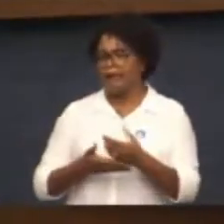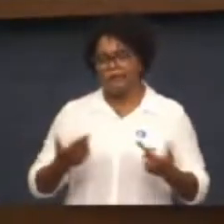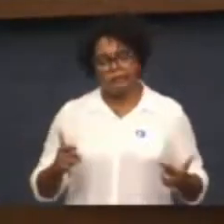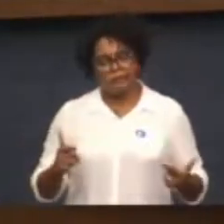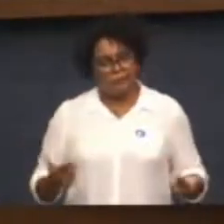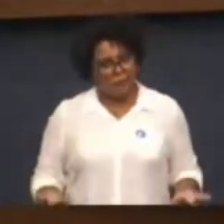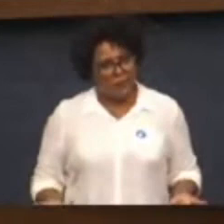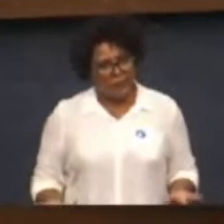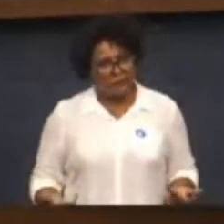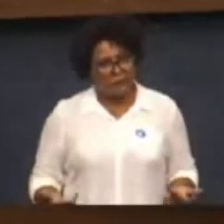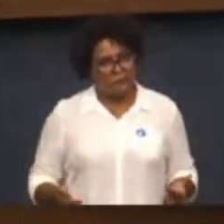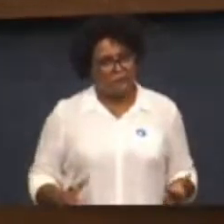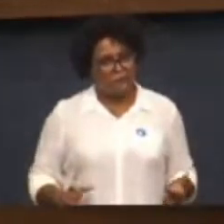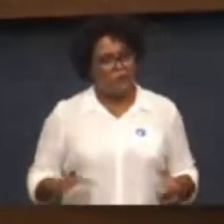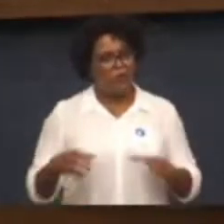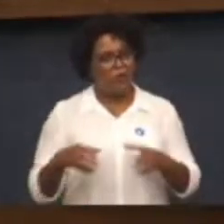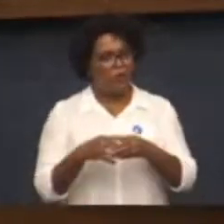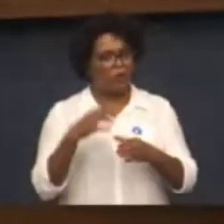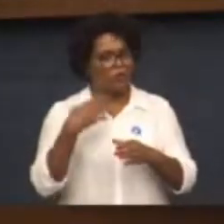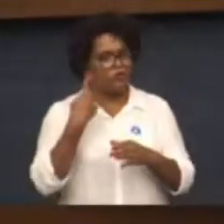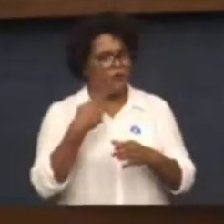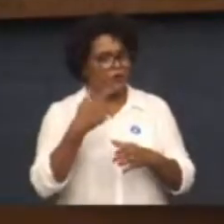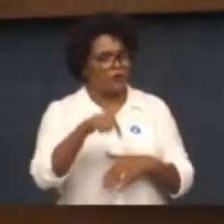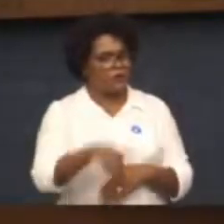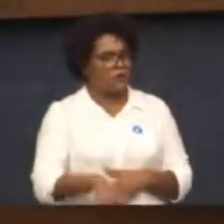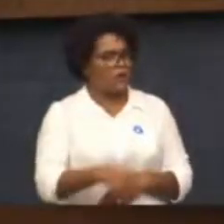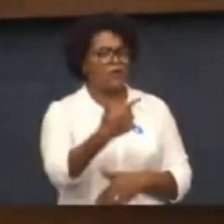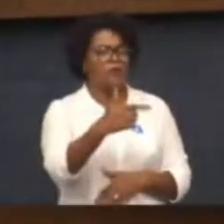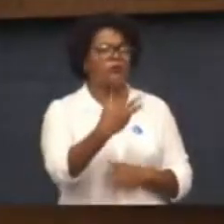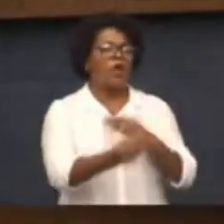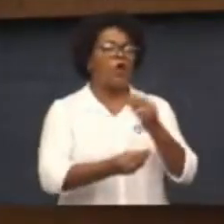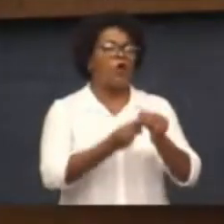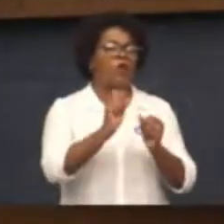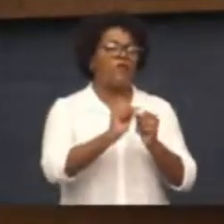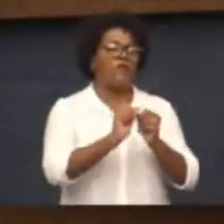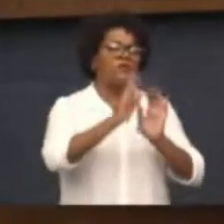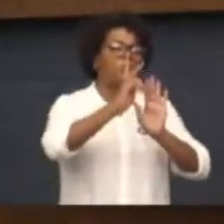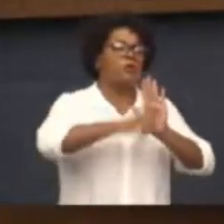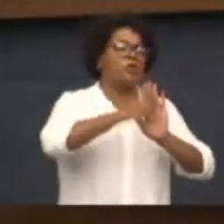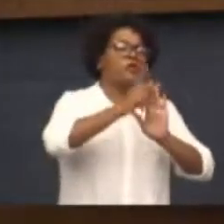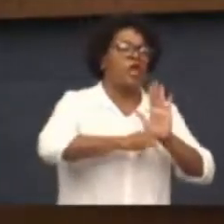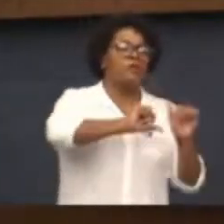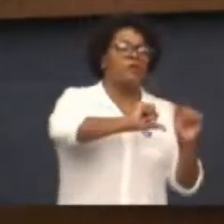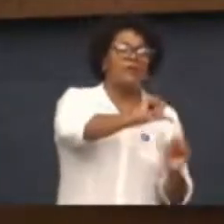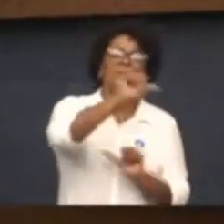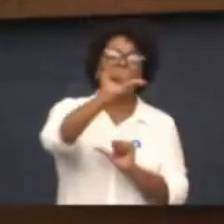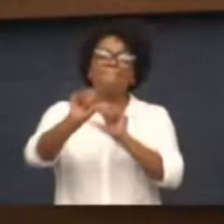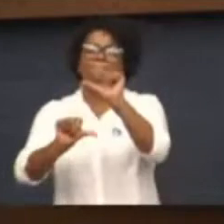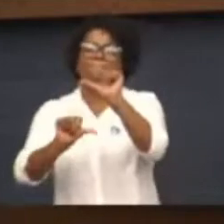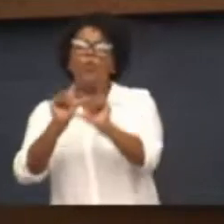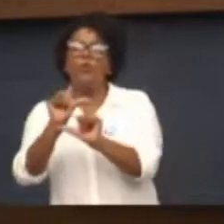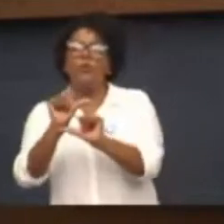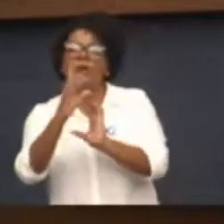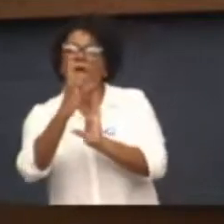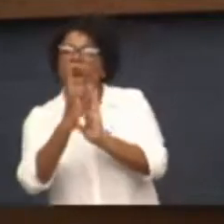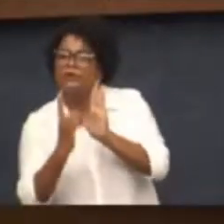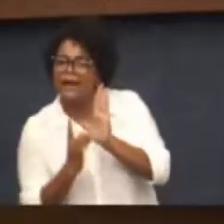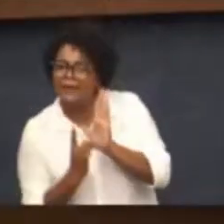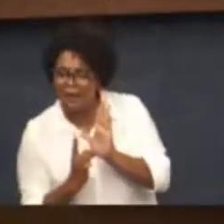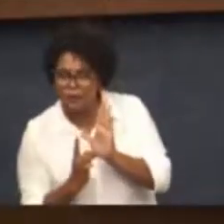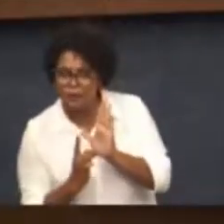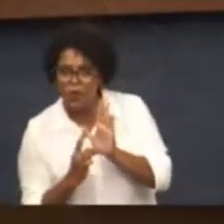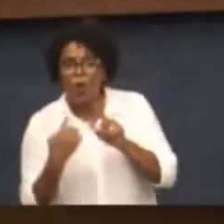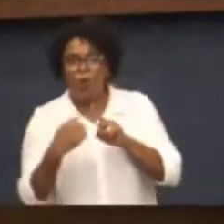como vereadores, não temos como fazer um projeto para alterar um decreto. Os decretos regulamentam as